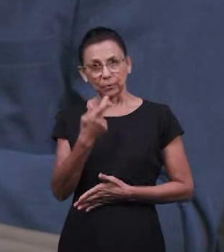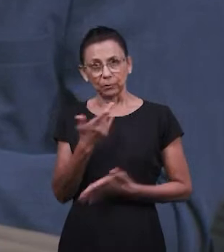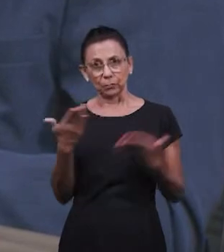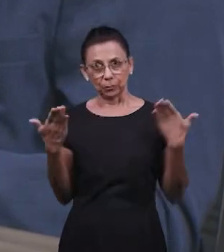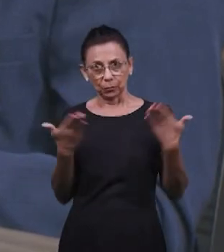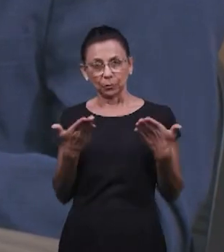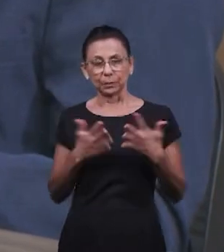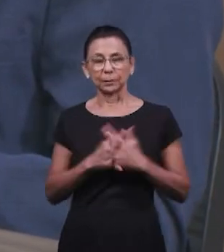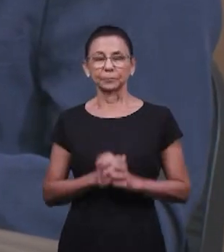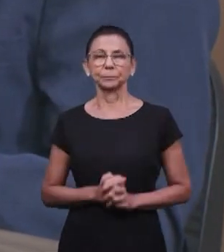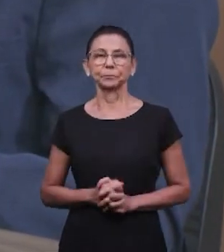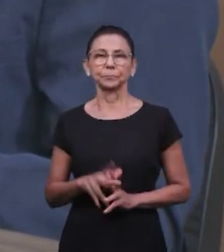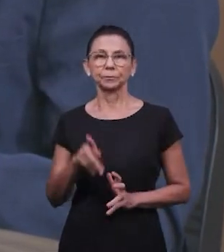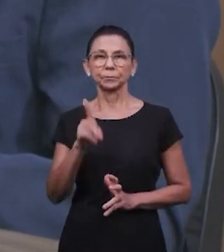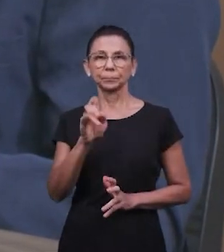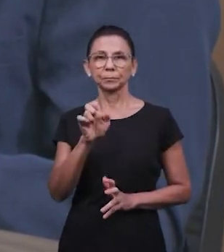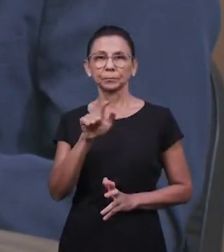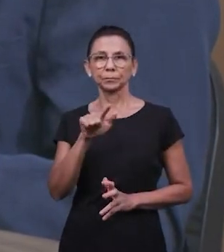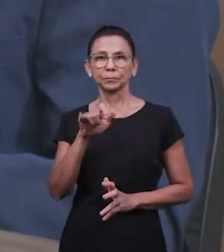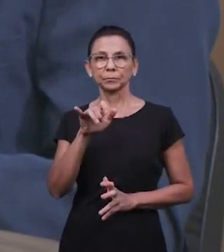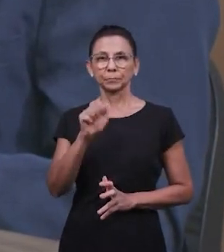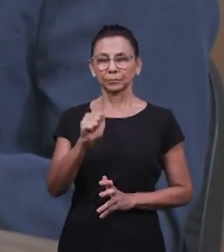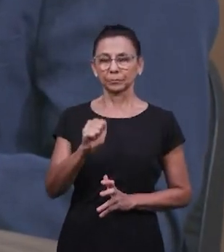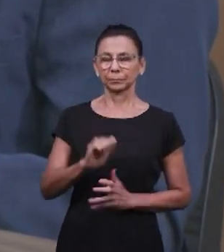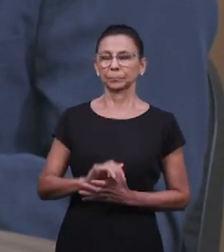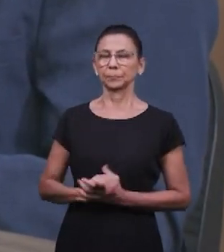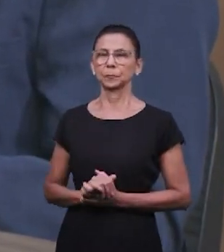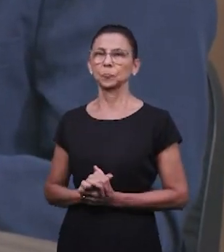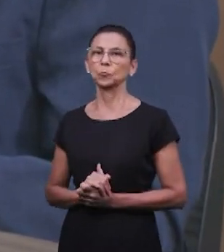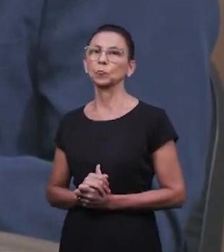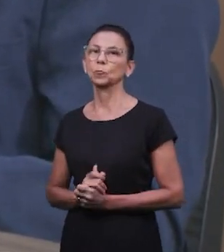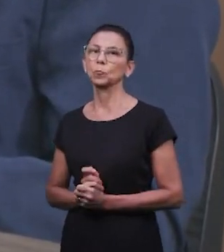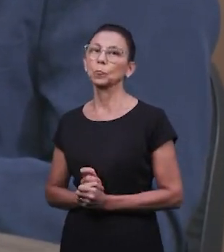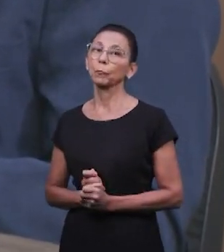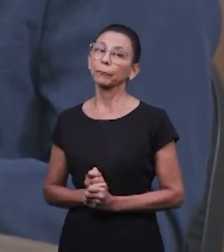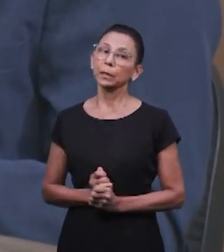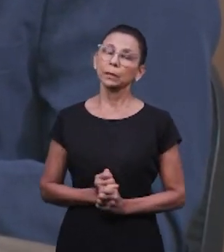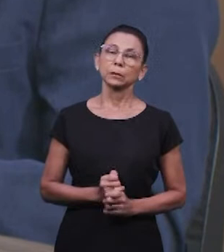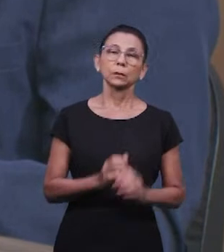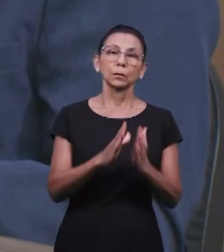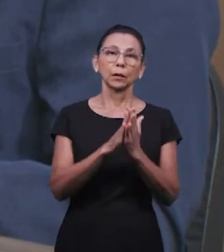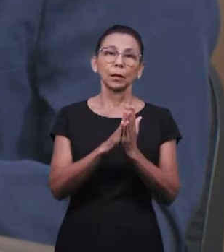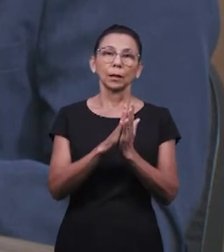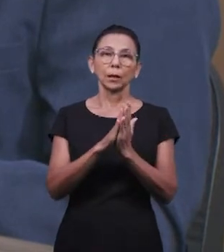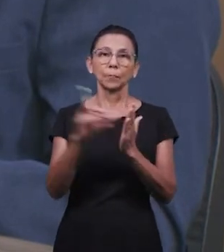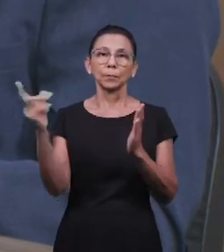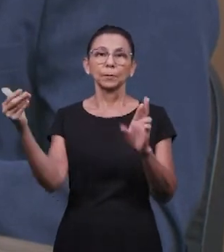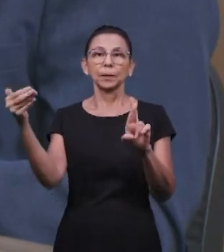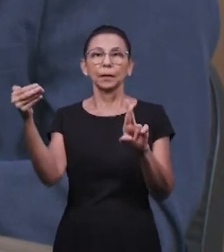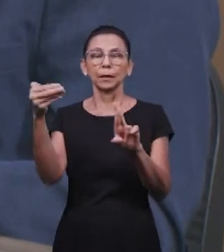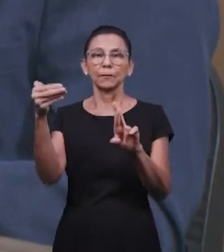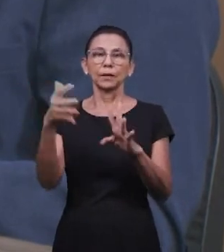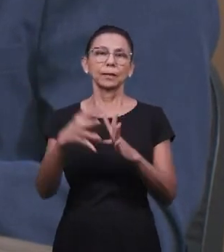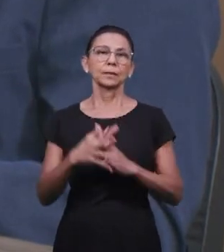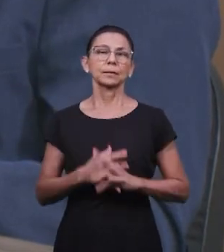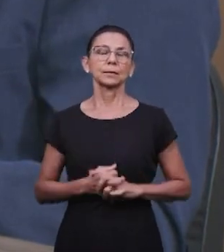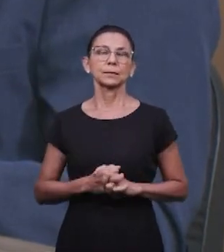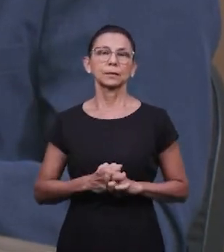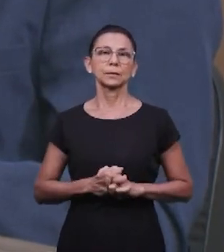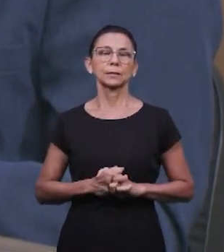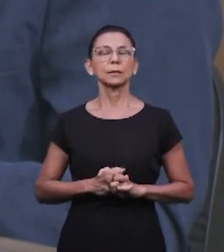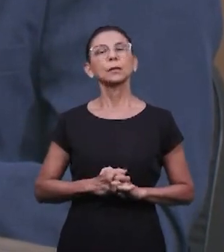aponta para a palavra, ou seja, os ensinos da palavra, como sendo o